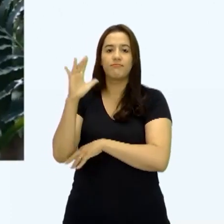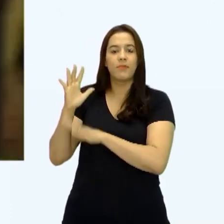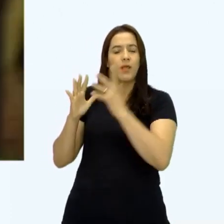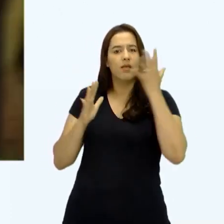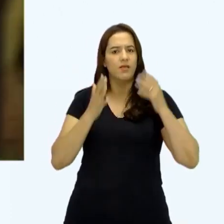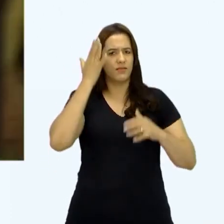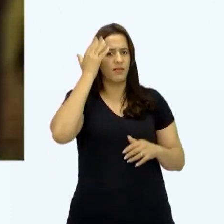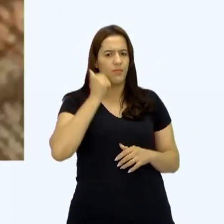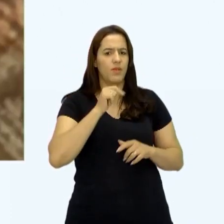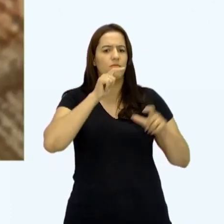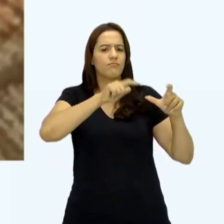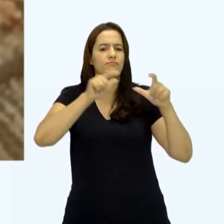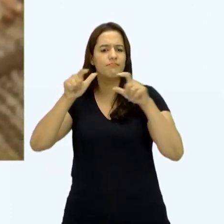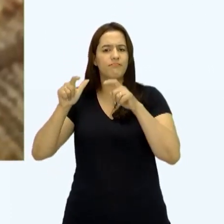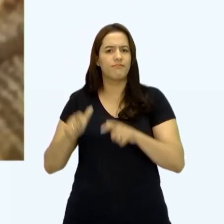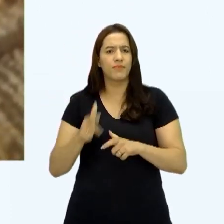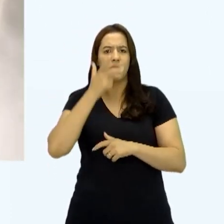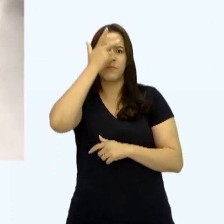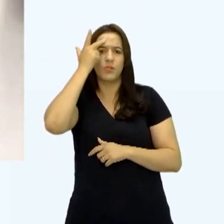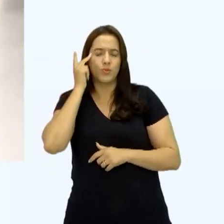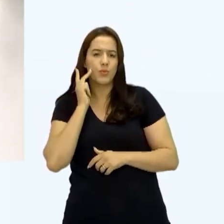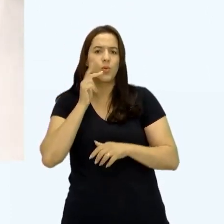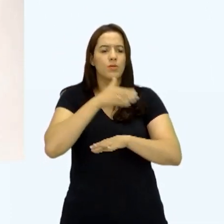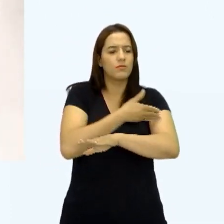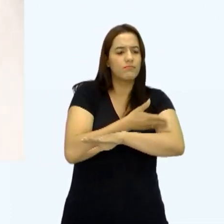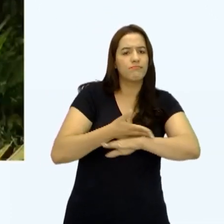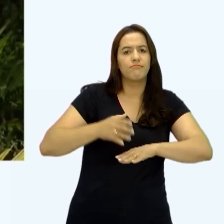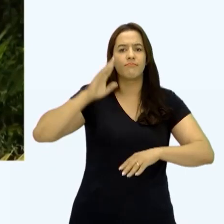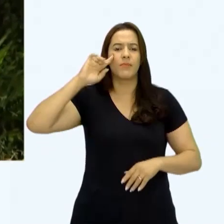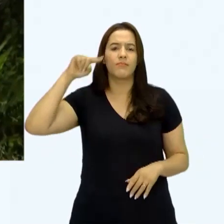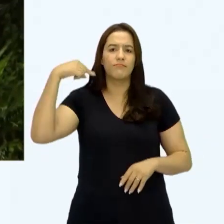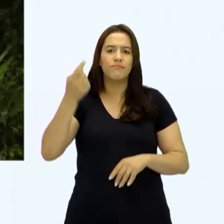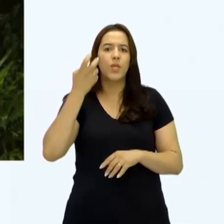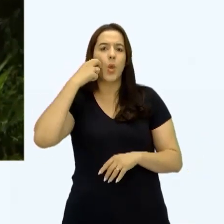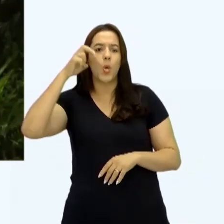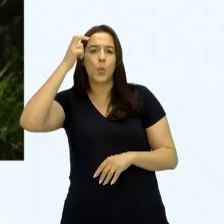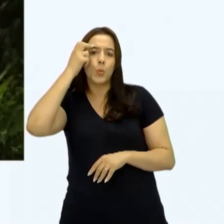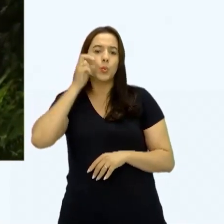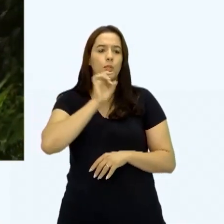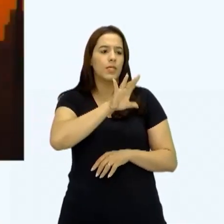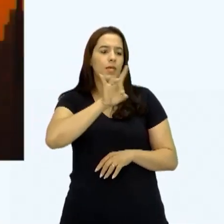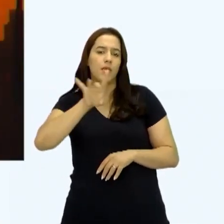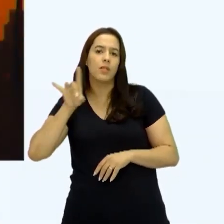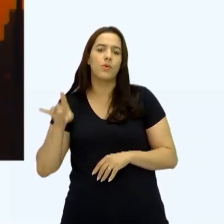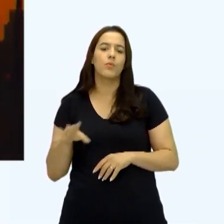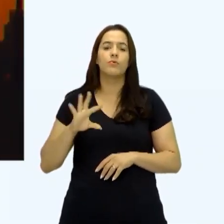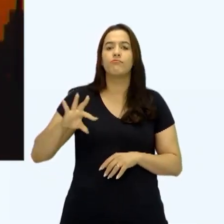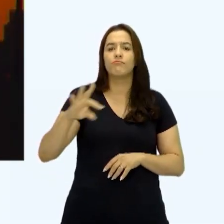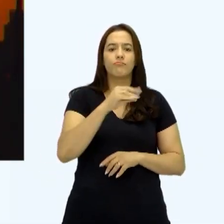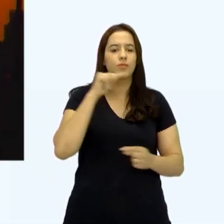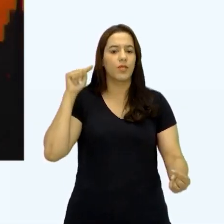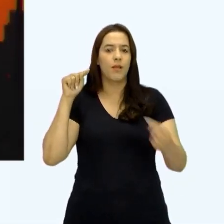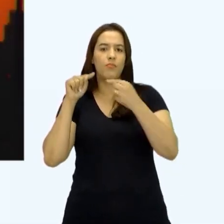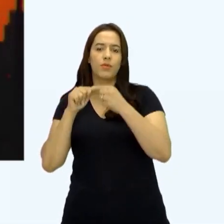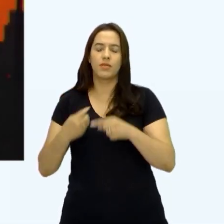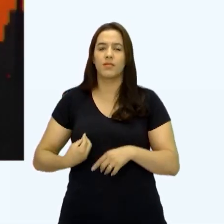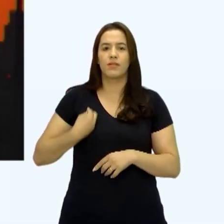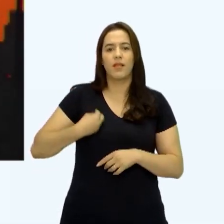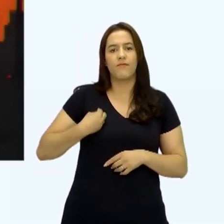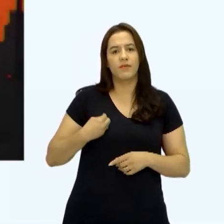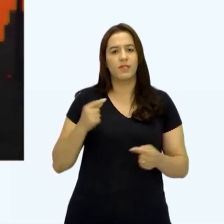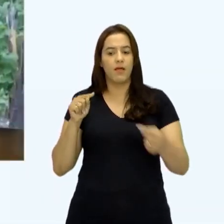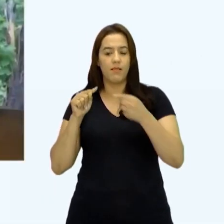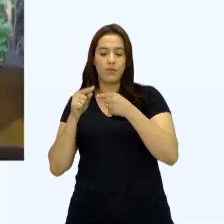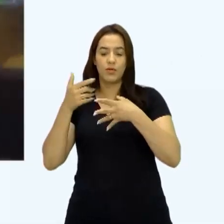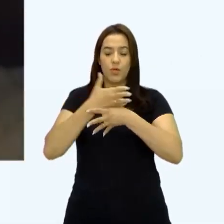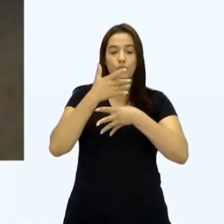dos diferentes povos e comunidades tradicionais da floresta e entender que isso tem relação direta com a vida nos grandes centros